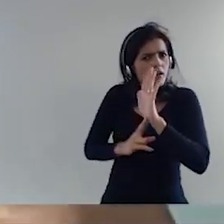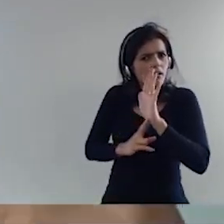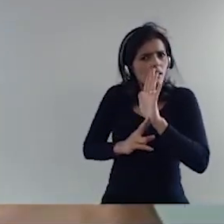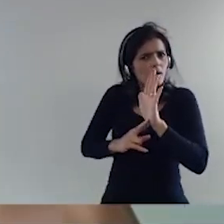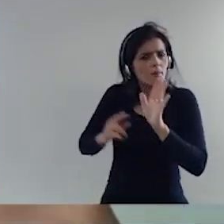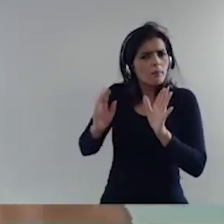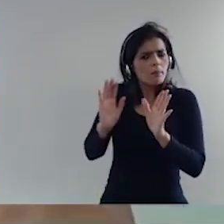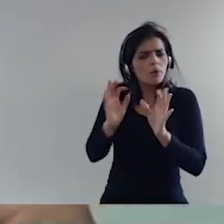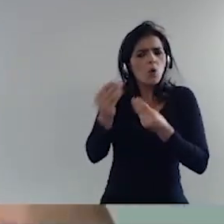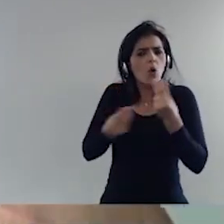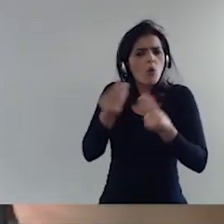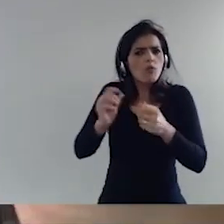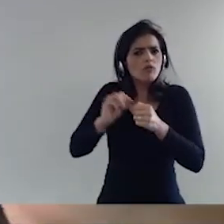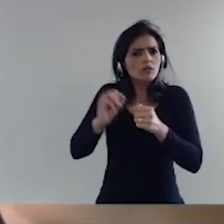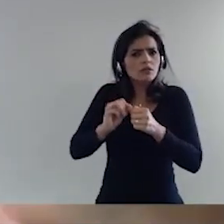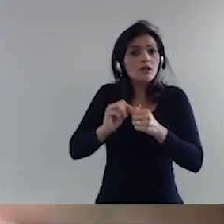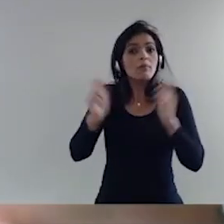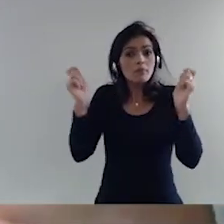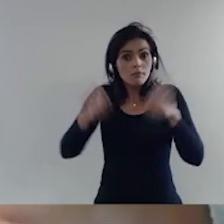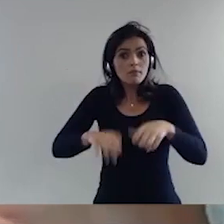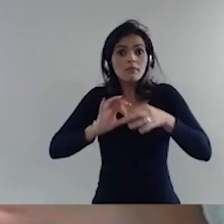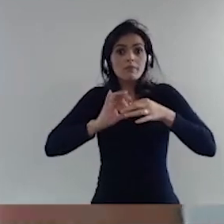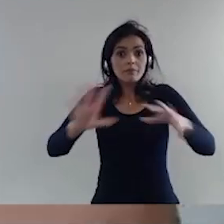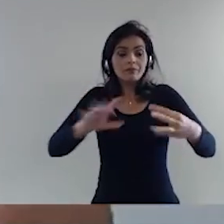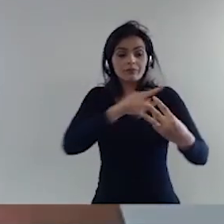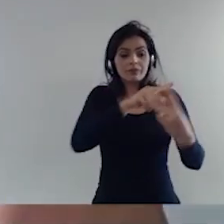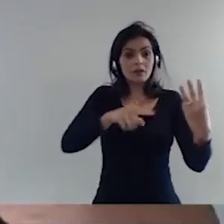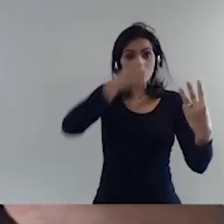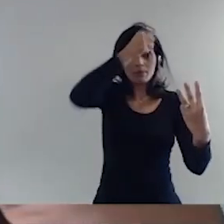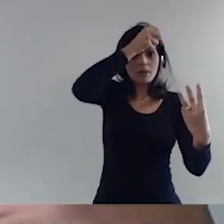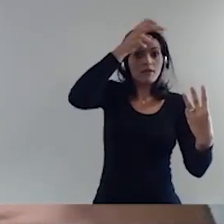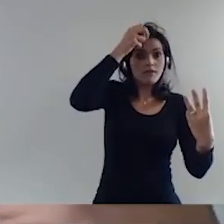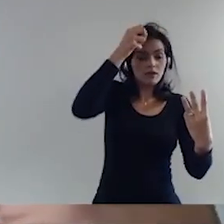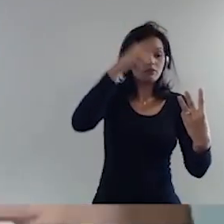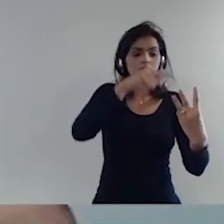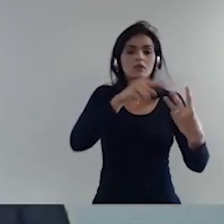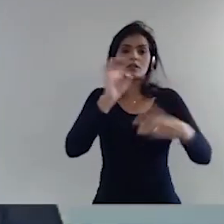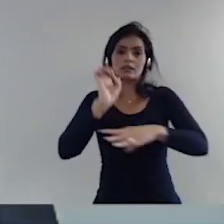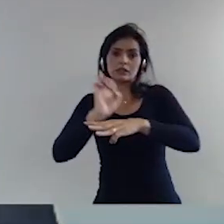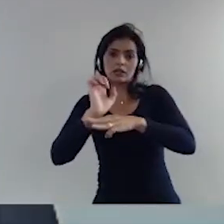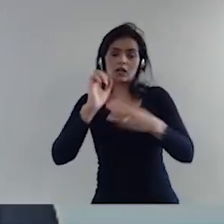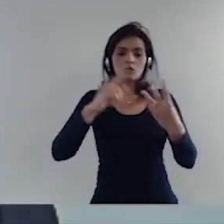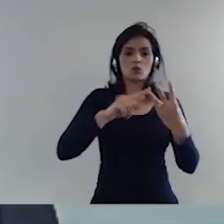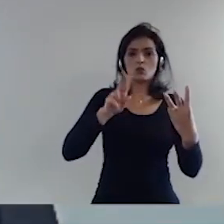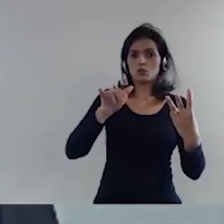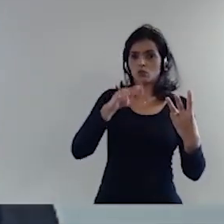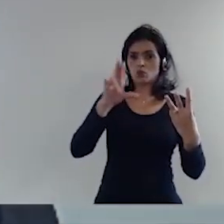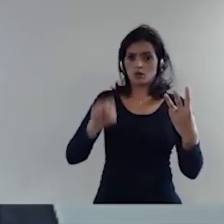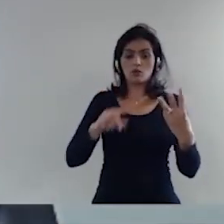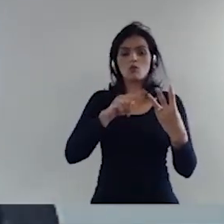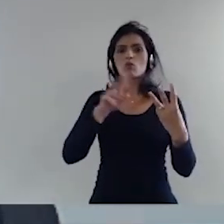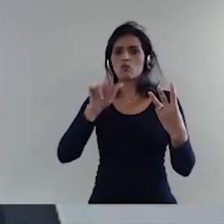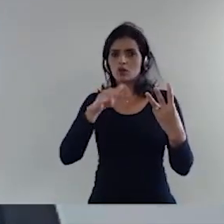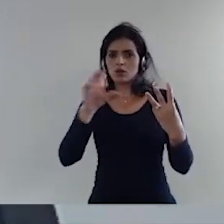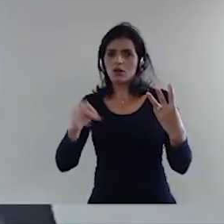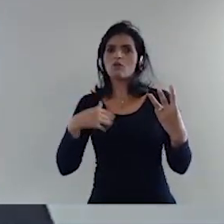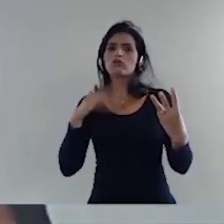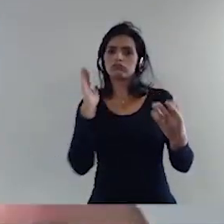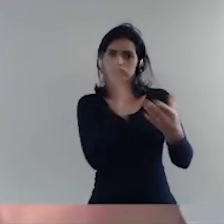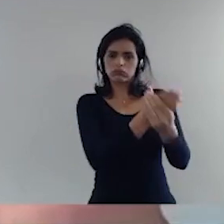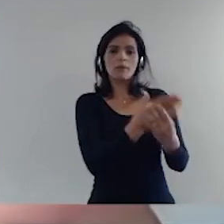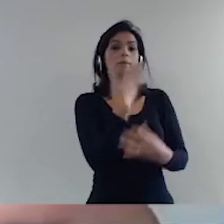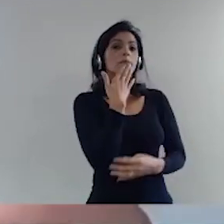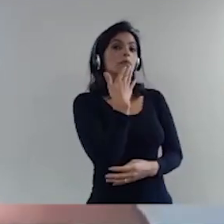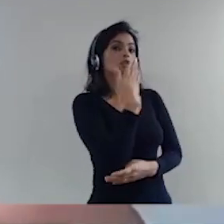processual que permita os 3 níveis federativos entrarem em juízo. Então, a União o fez, só pediu para